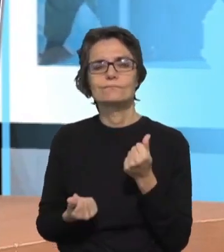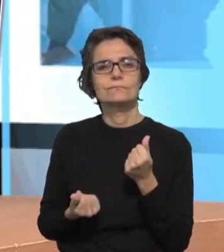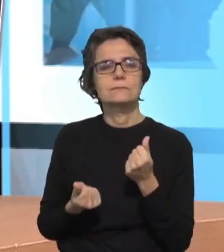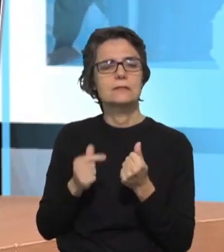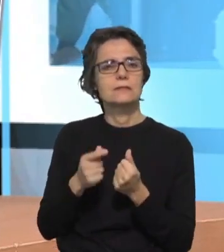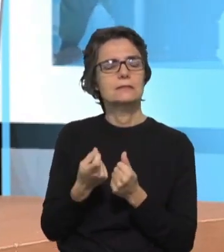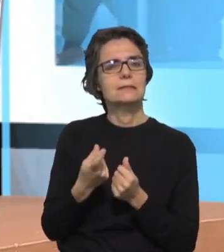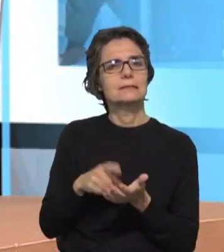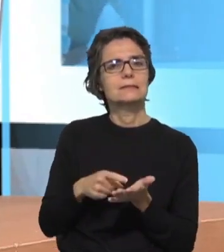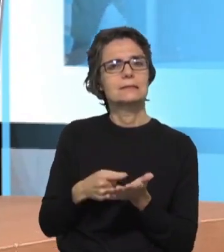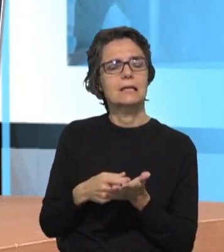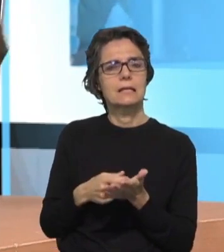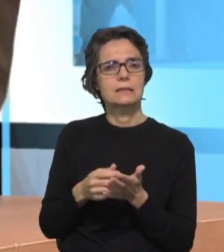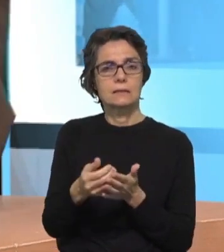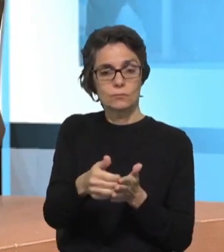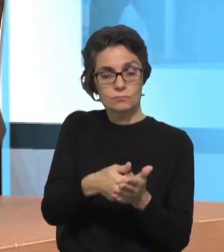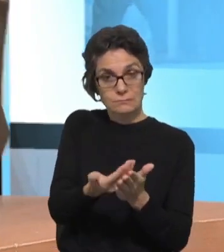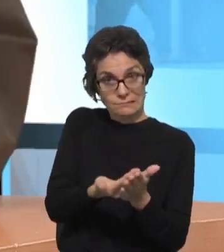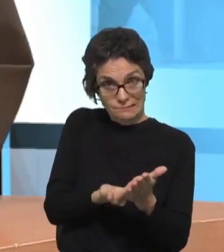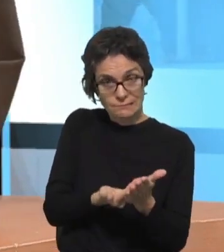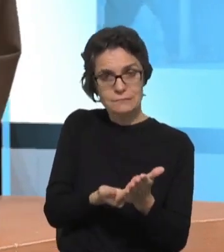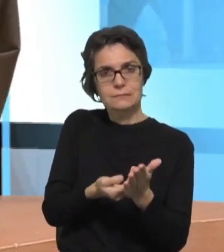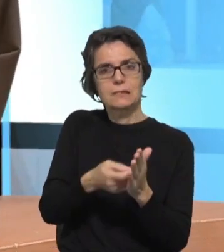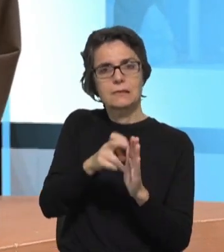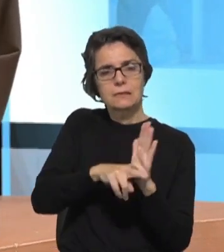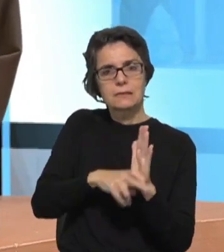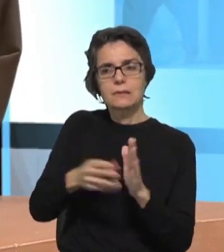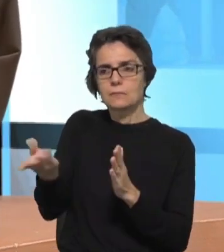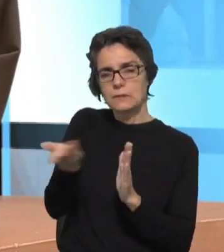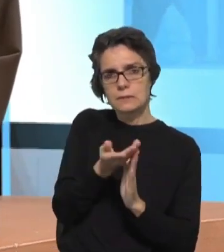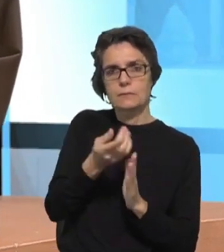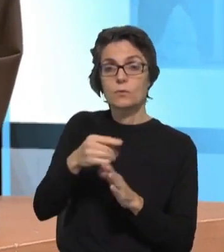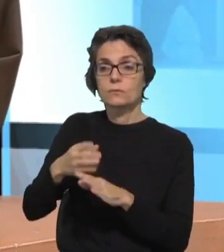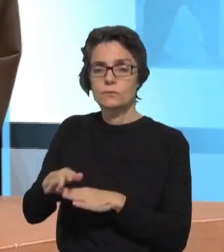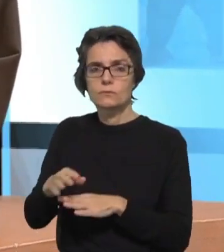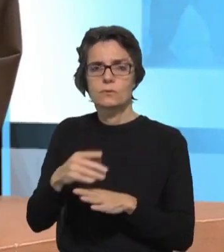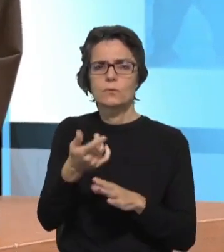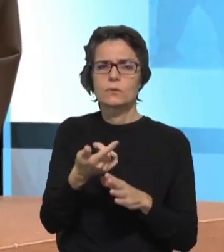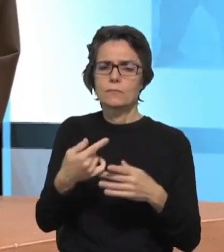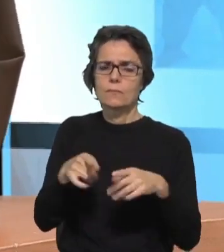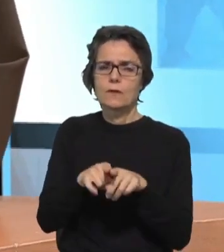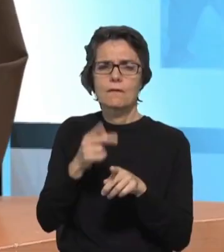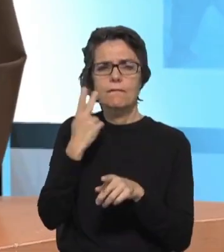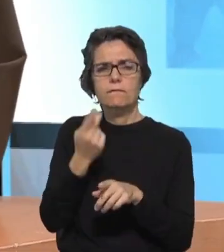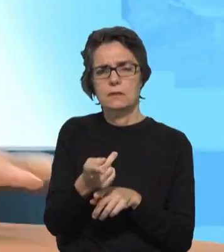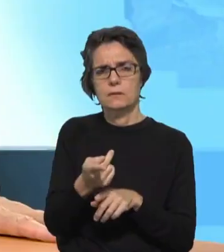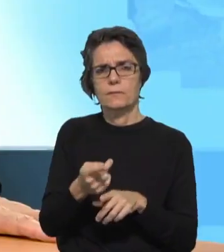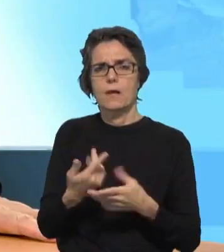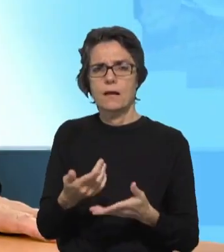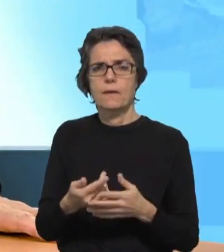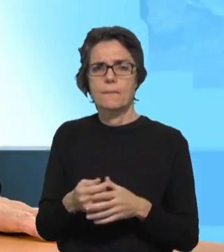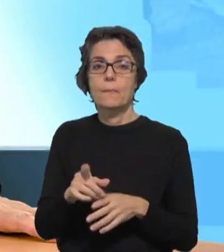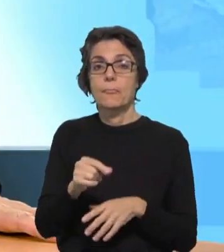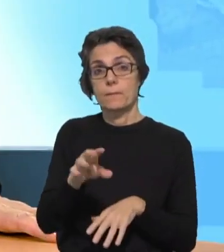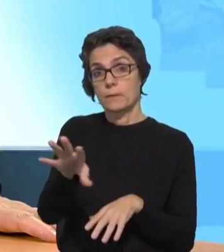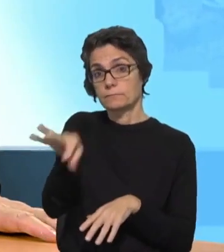esta unificação. Portanto, há normas para receber, há normas para excluir, há normas para acompanhar a vida fraterna, a começar pelos doentes. Há normas para eleger o